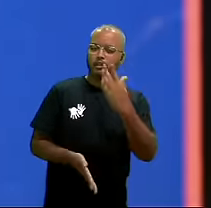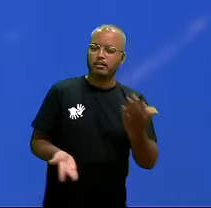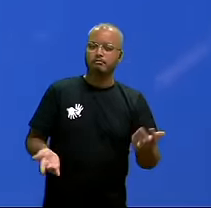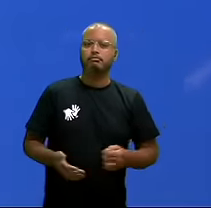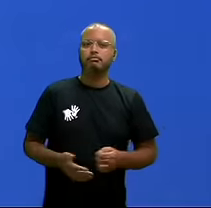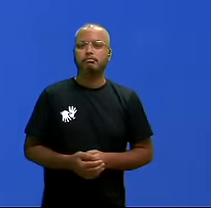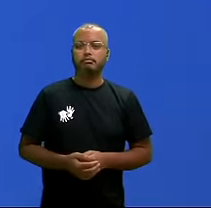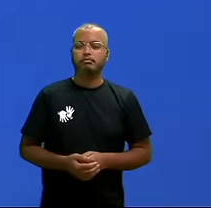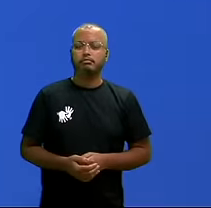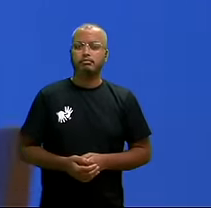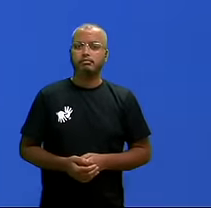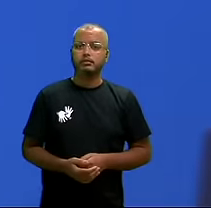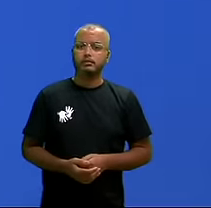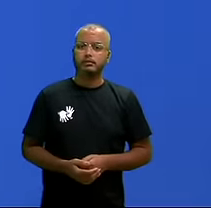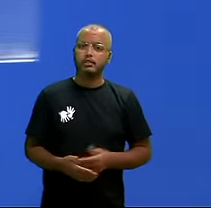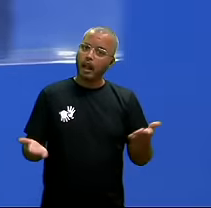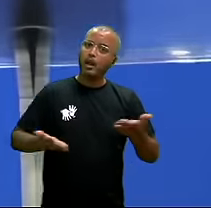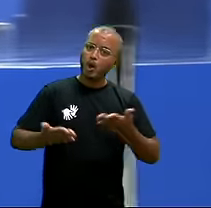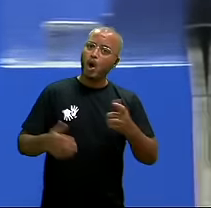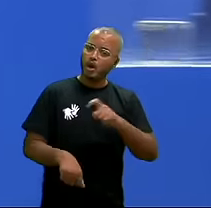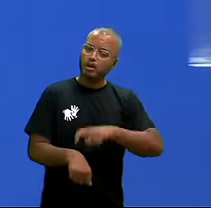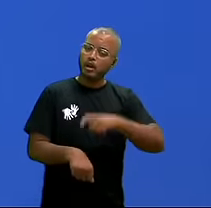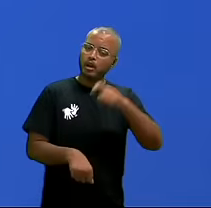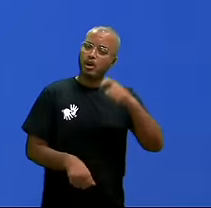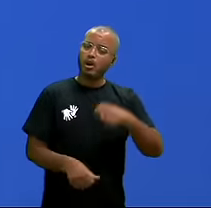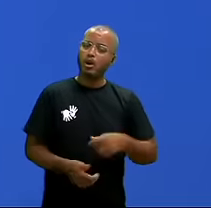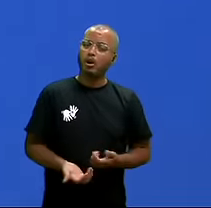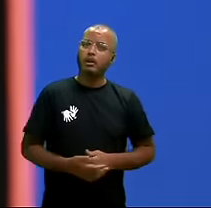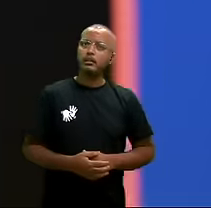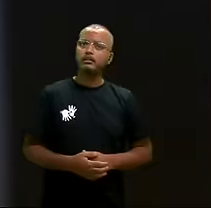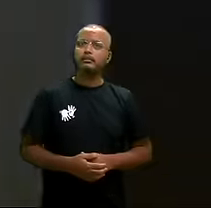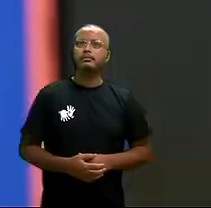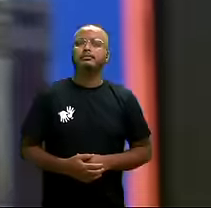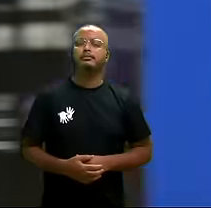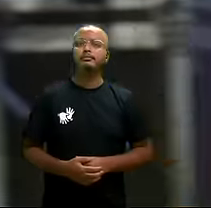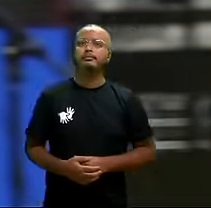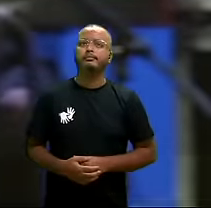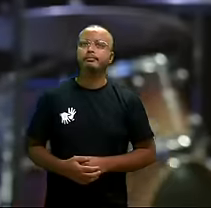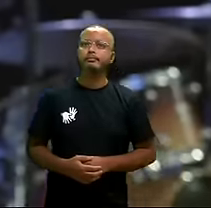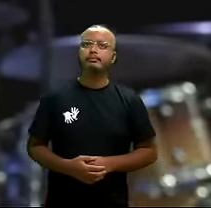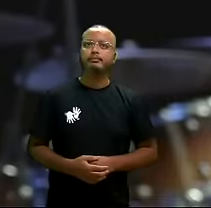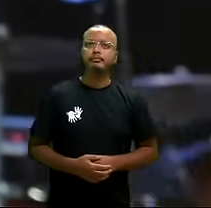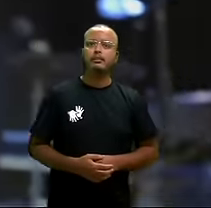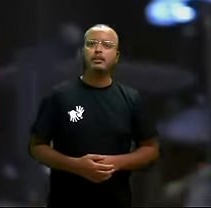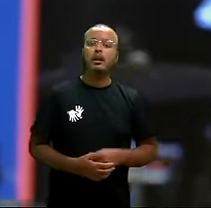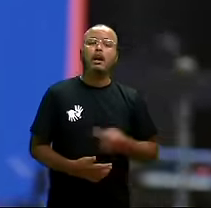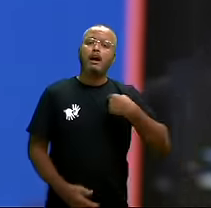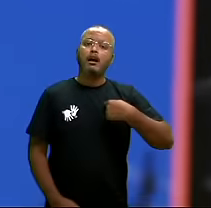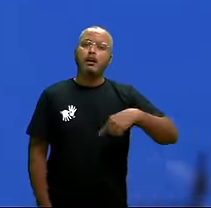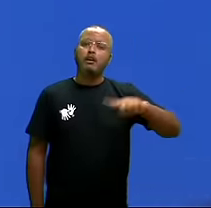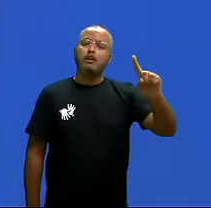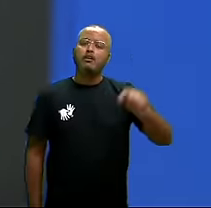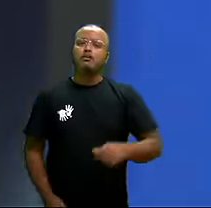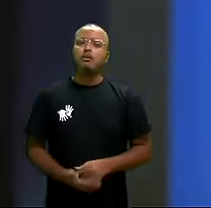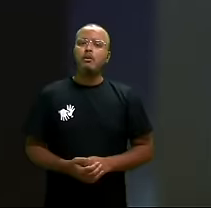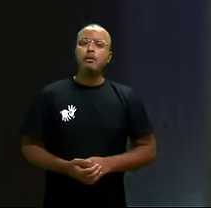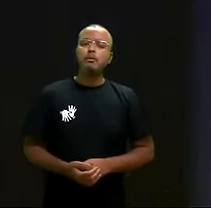Tá aí, pastor, vou levar. Eu me inspirei, vou pra Itatiaia. Vou pra Guaxindiba, meu hotelzinho,